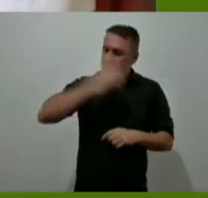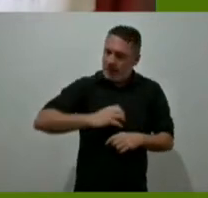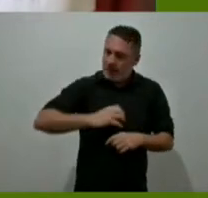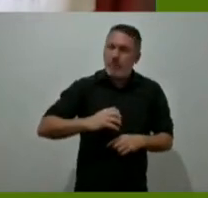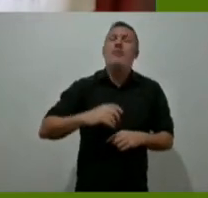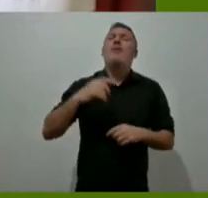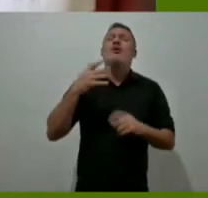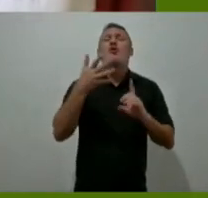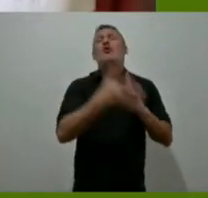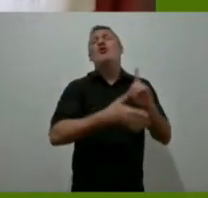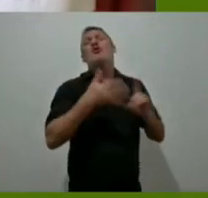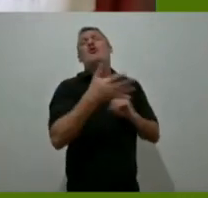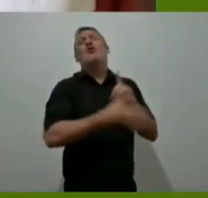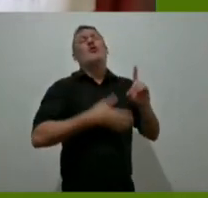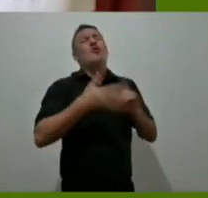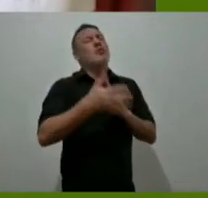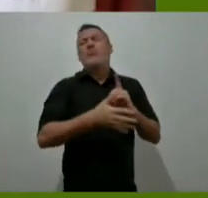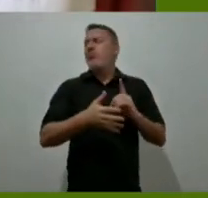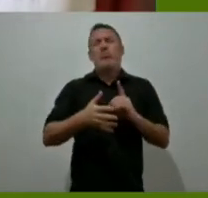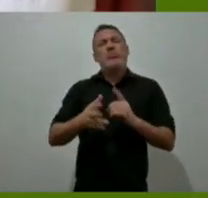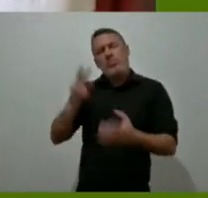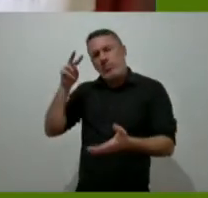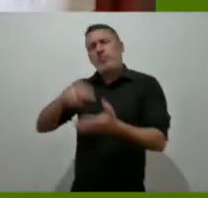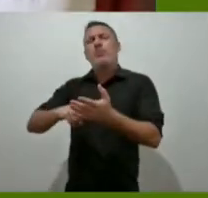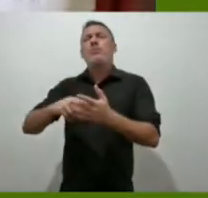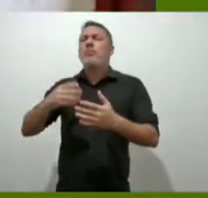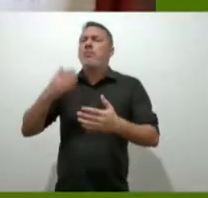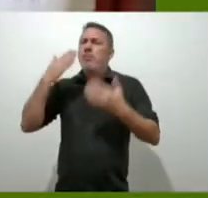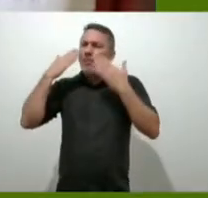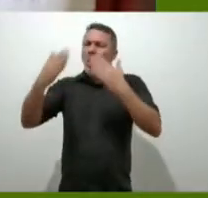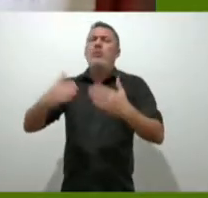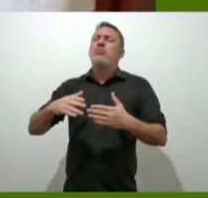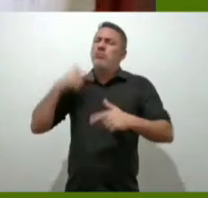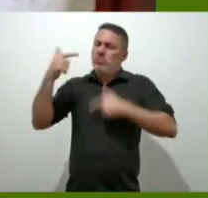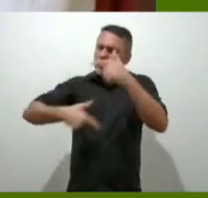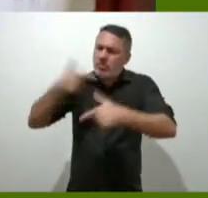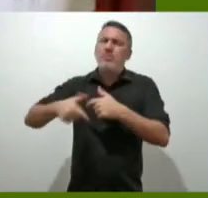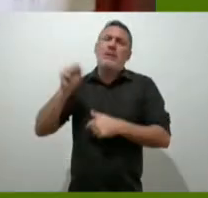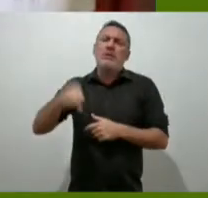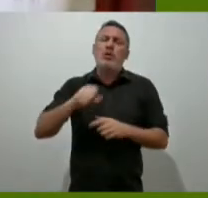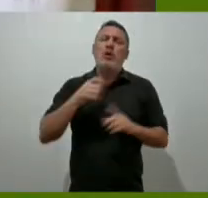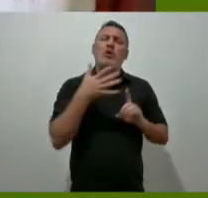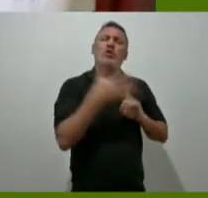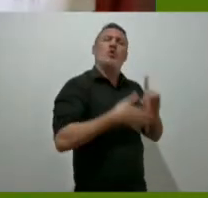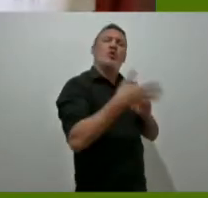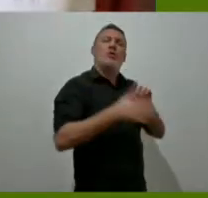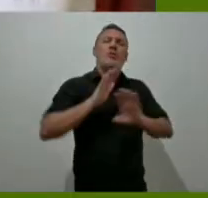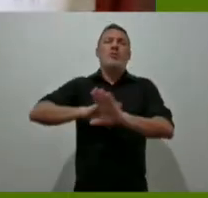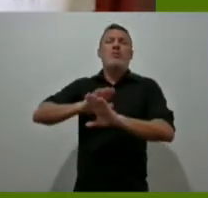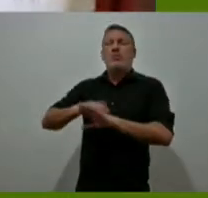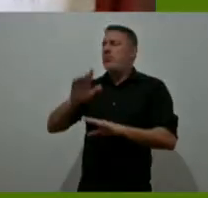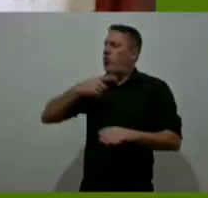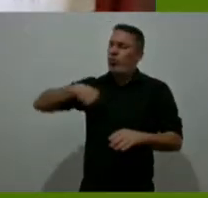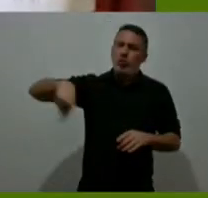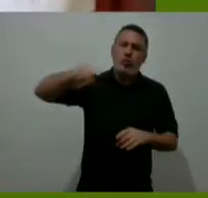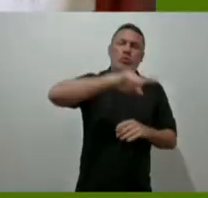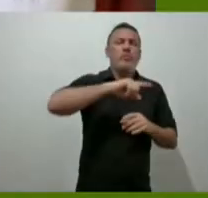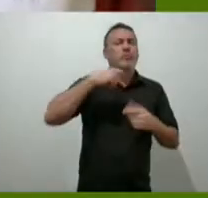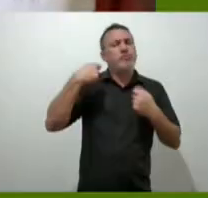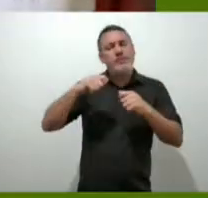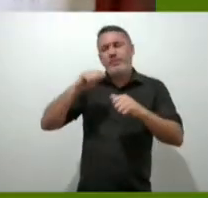numa verdadeira prática e, juntos, nós temos que reconstituir a biodiversidade, senão vai